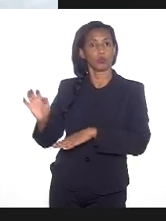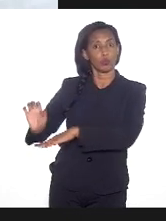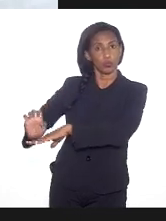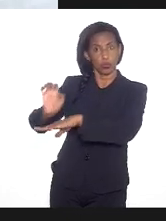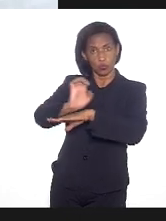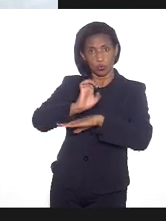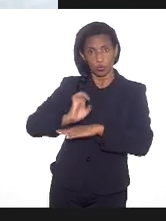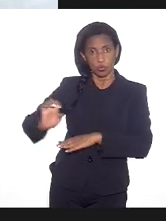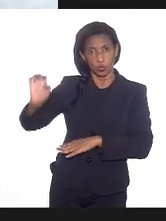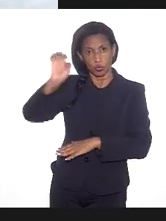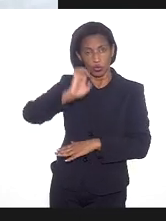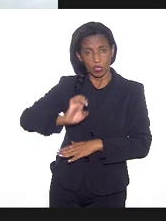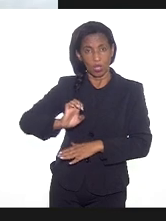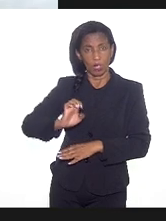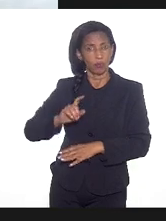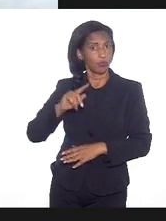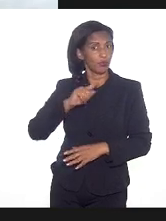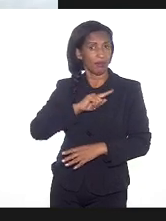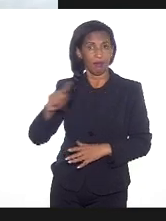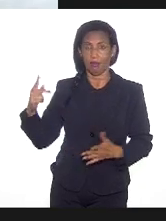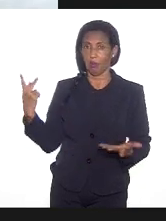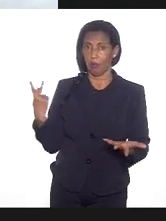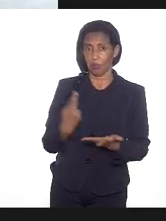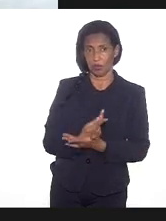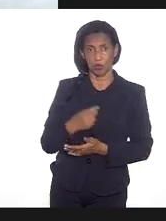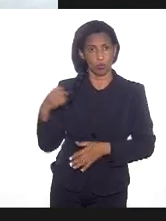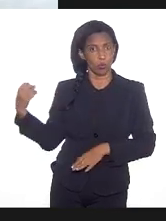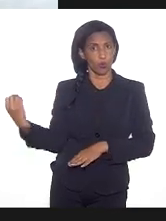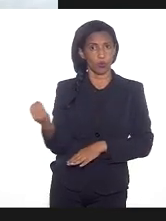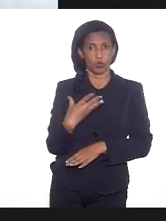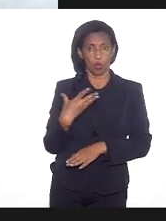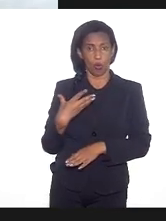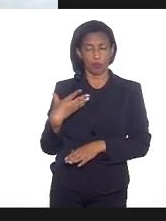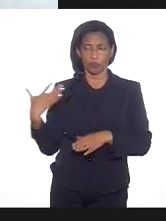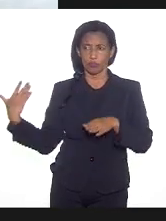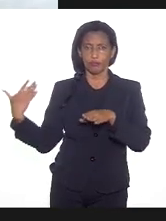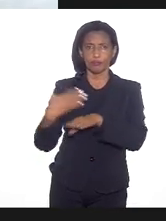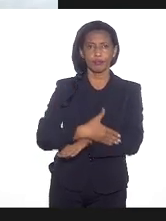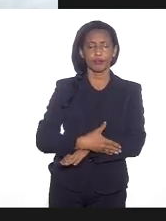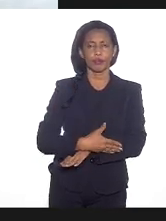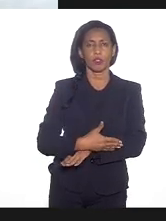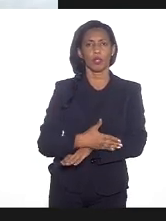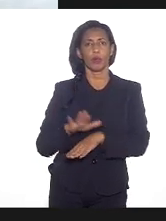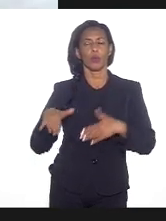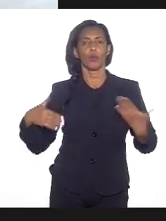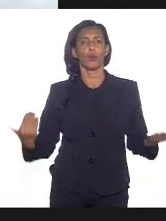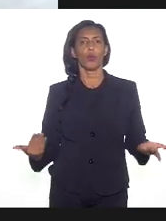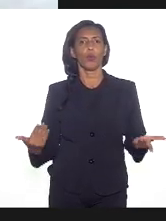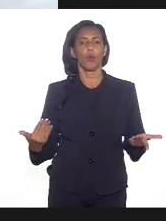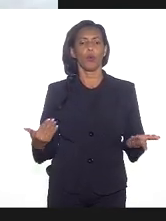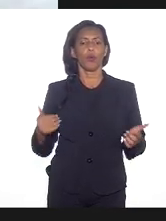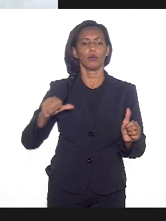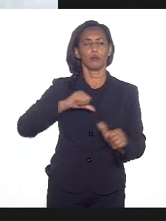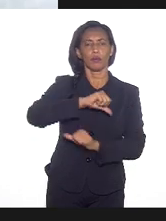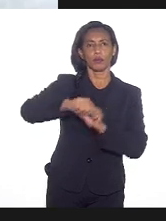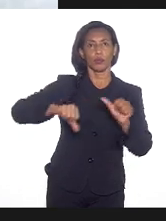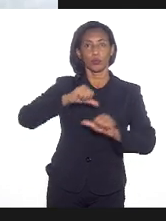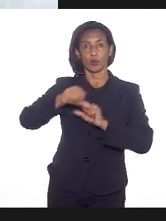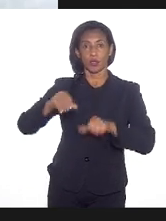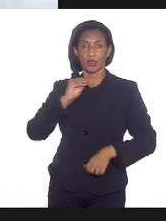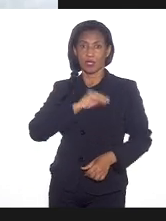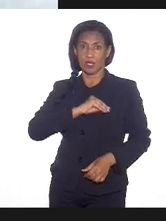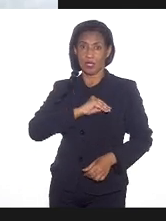que não ocorreu na prática, não só pelos novos entrantes militares, quanto pelos reajustes salariais